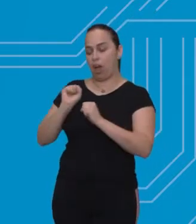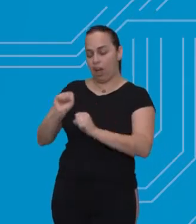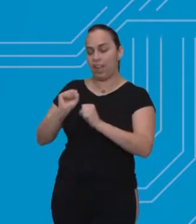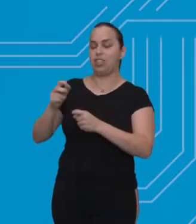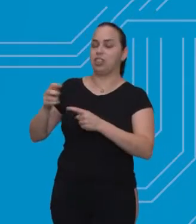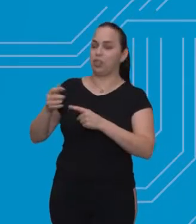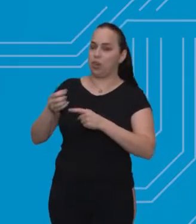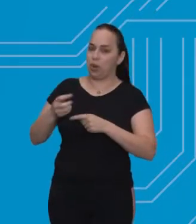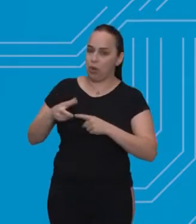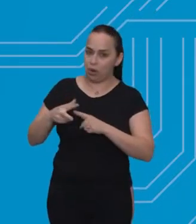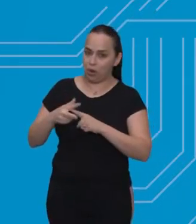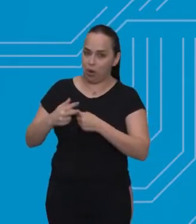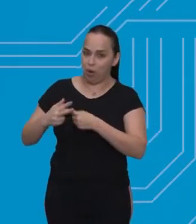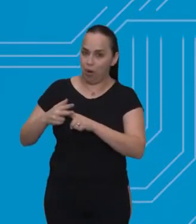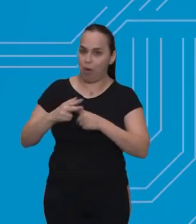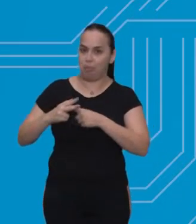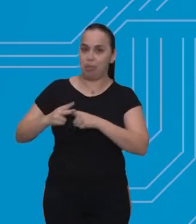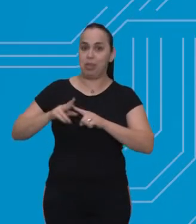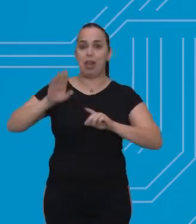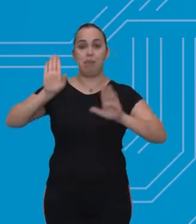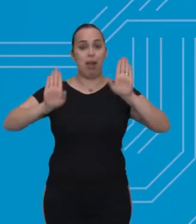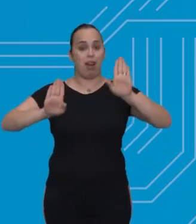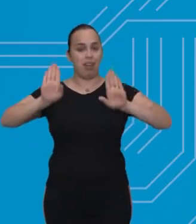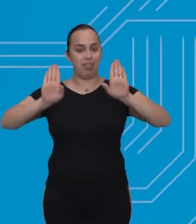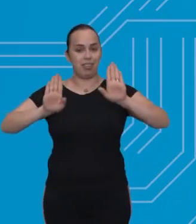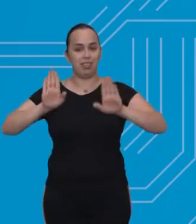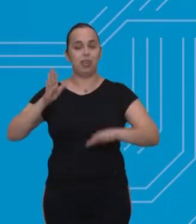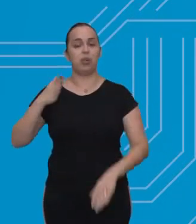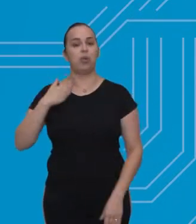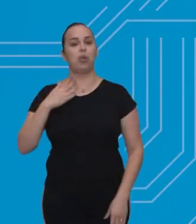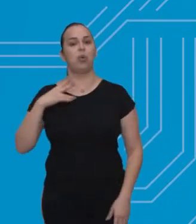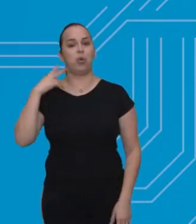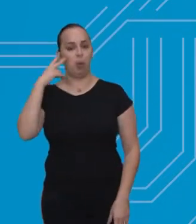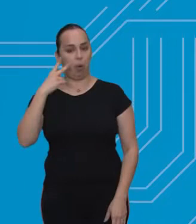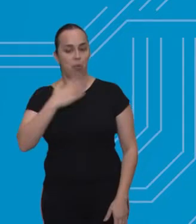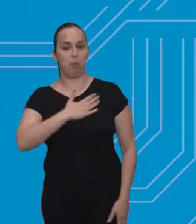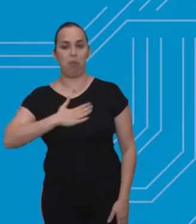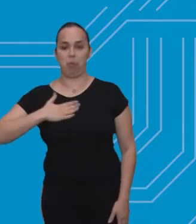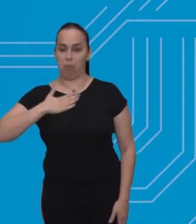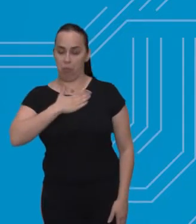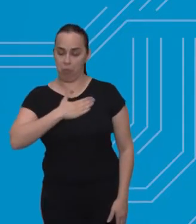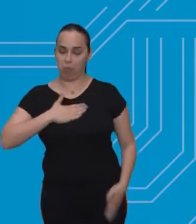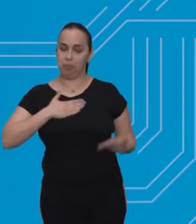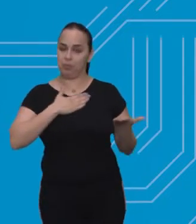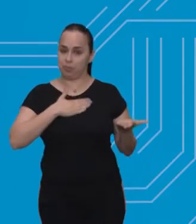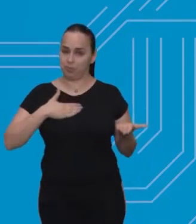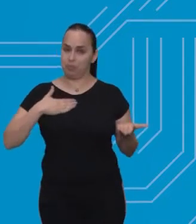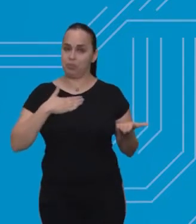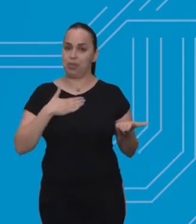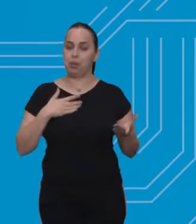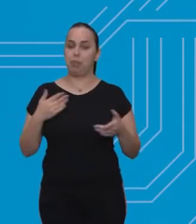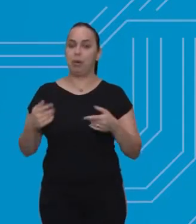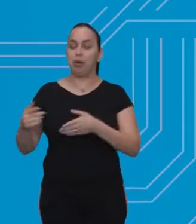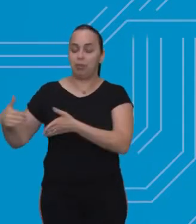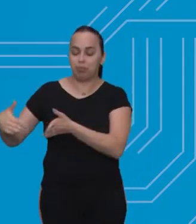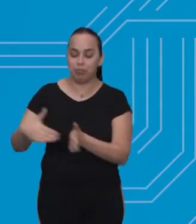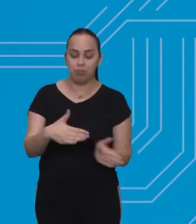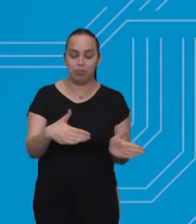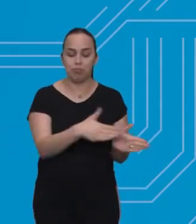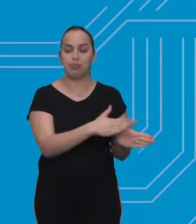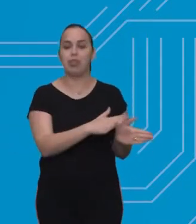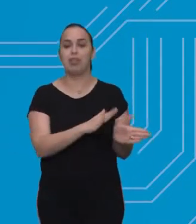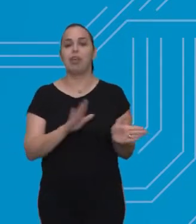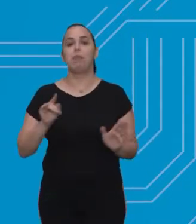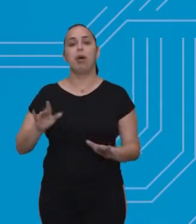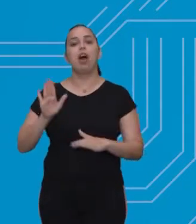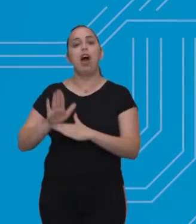autorizando o processo de licitação da obra A Notícia foi bem recebida pelo Município pelos vereadores já Que